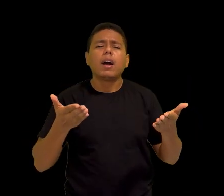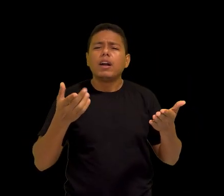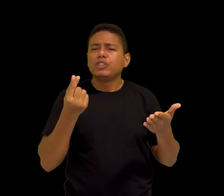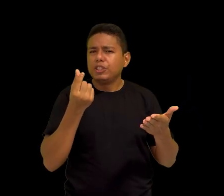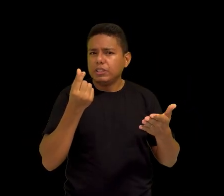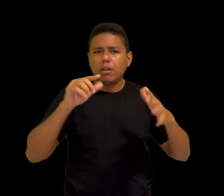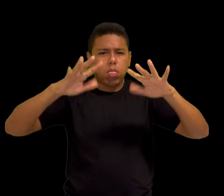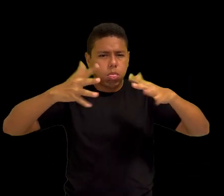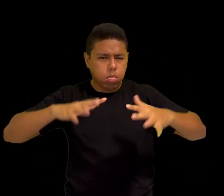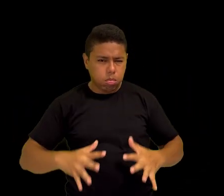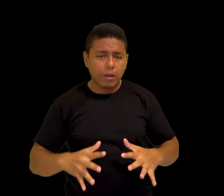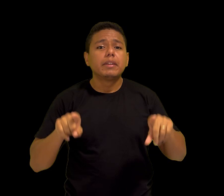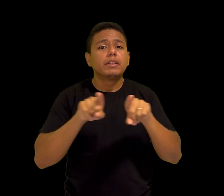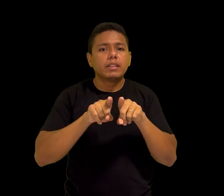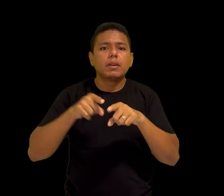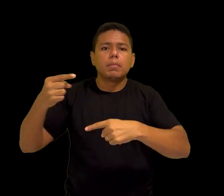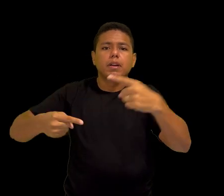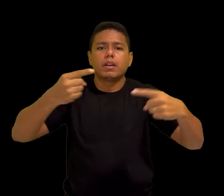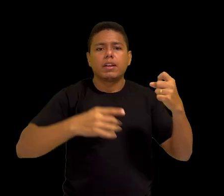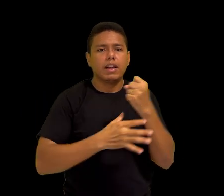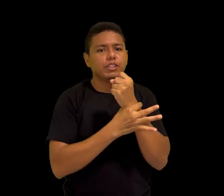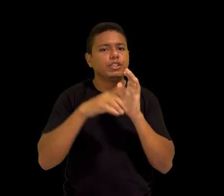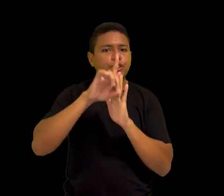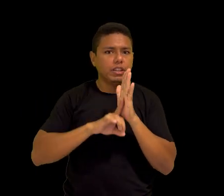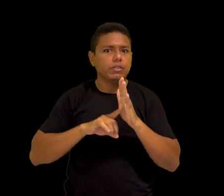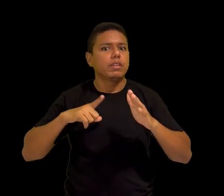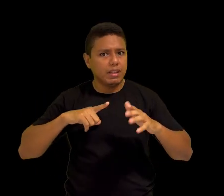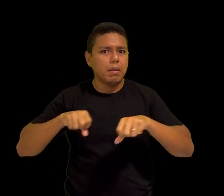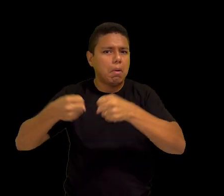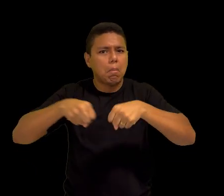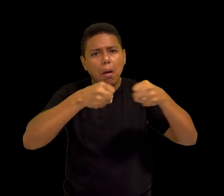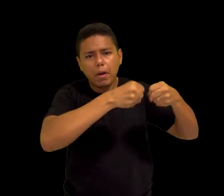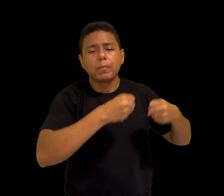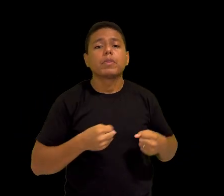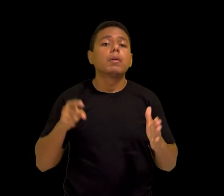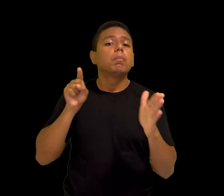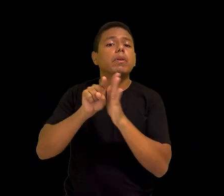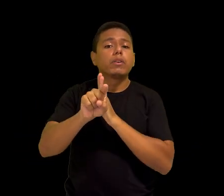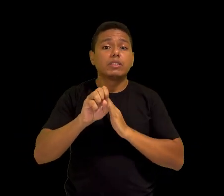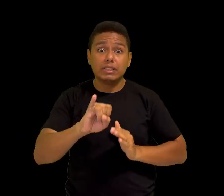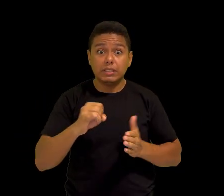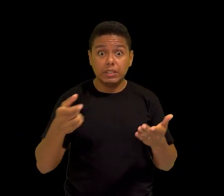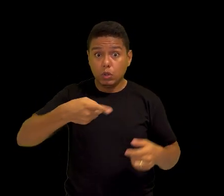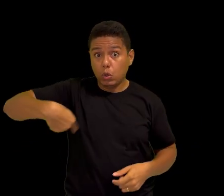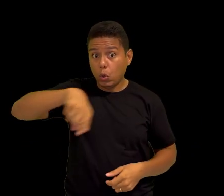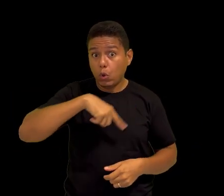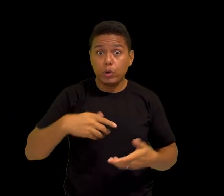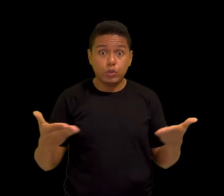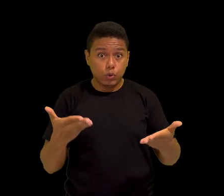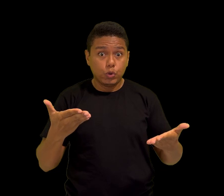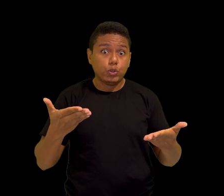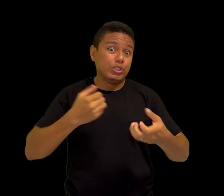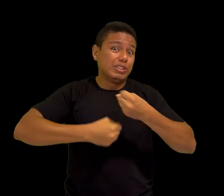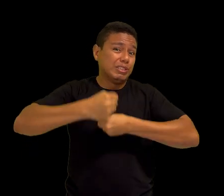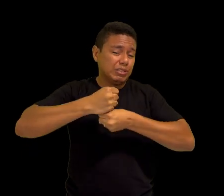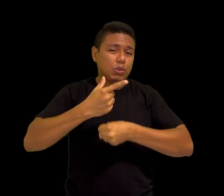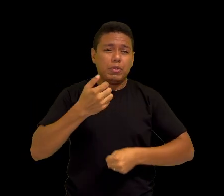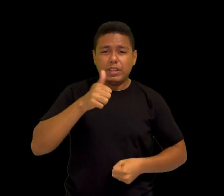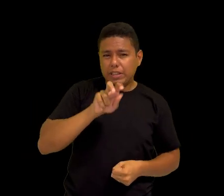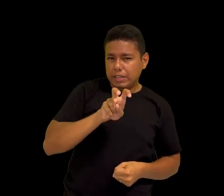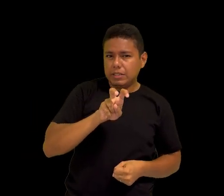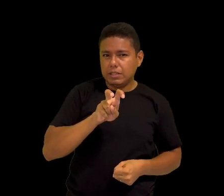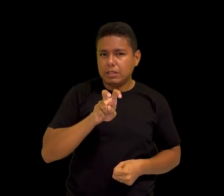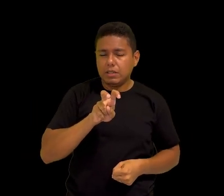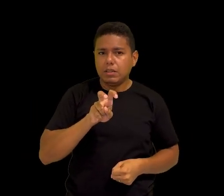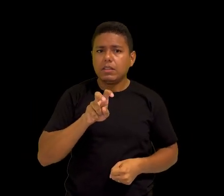recessão econômica e de desmonte de políticas de garantia de direitos. Né? Então, a nossa pergunta é: será que se a gente fizesse esse retrato em 2015